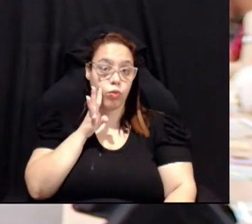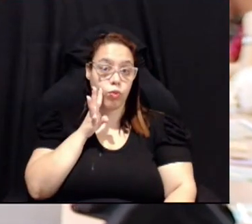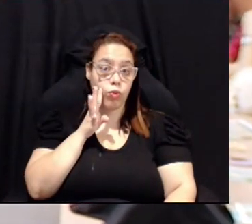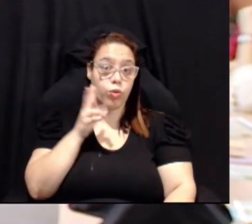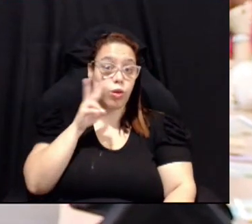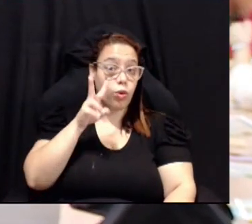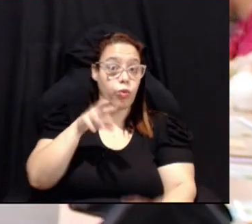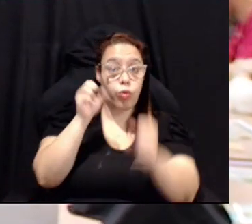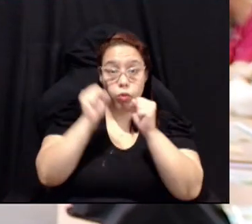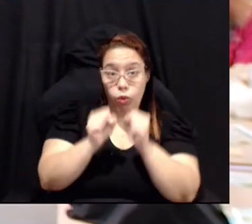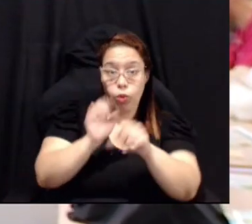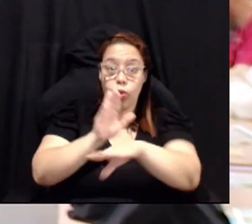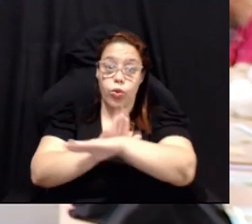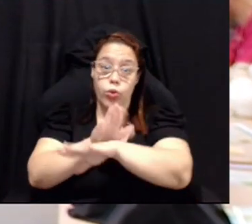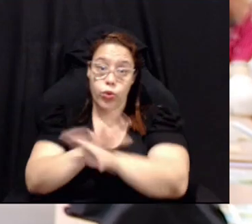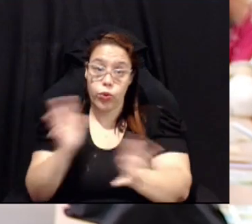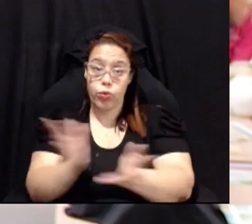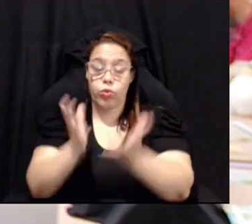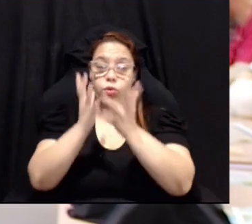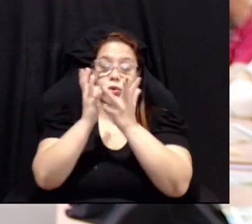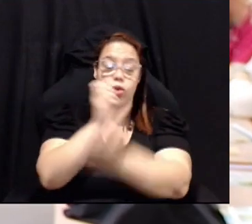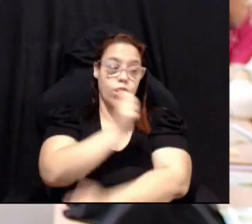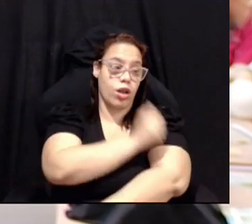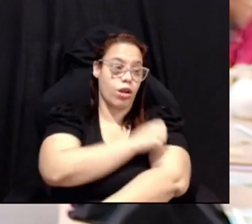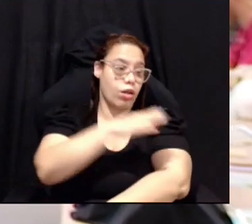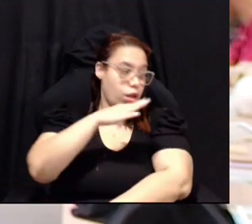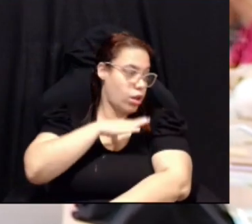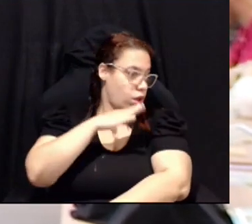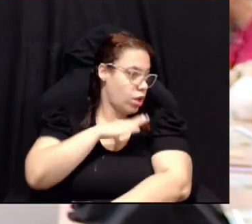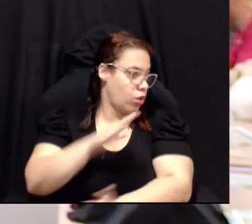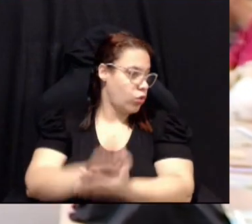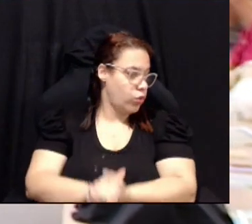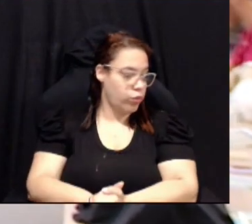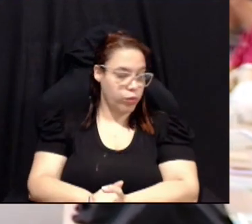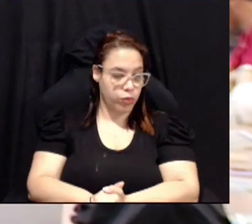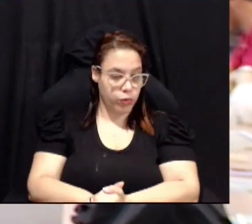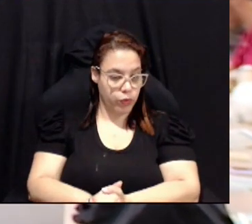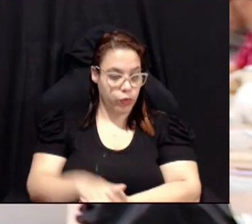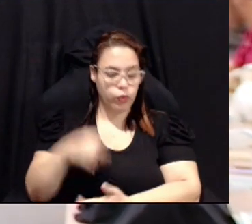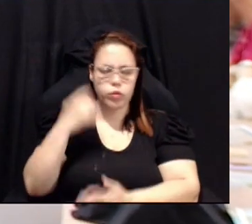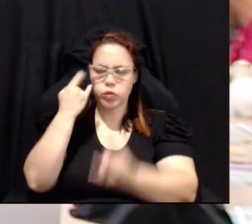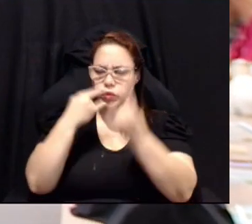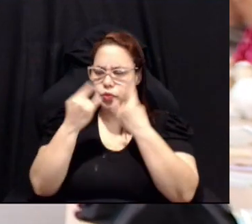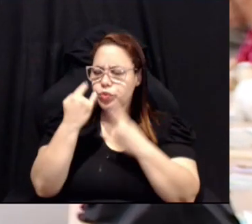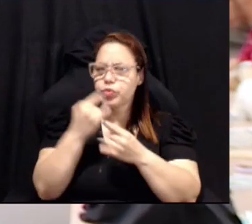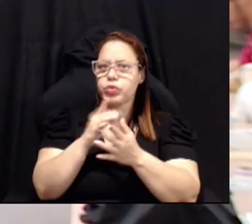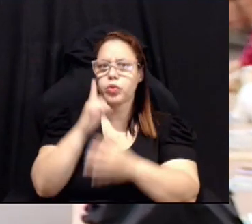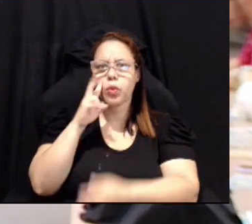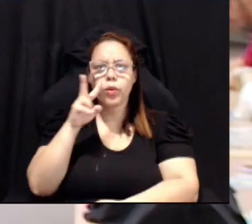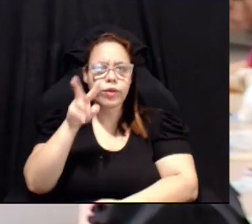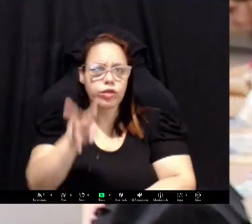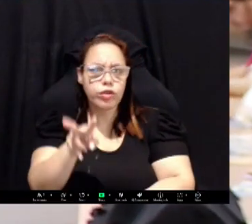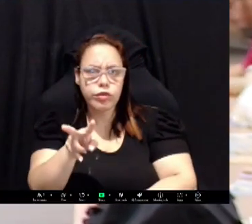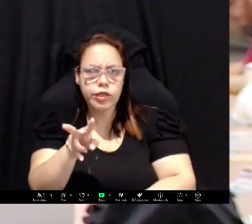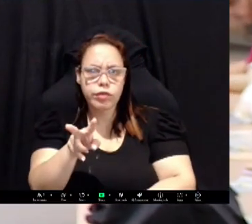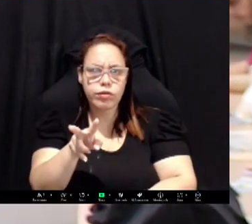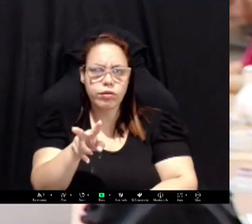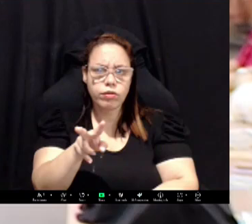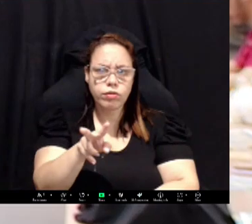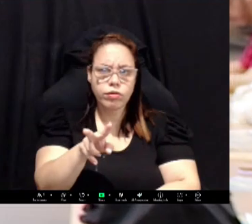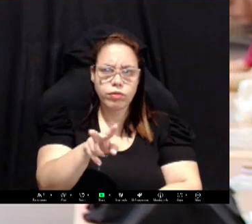ajudar ativamente a cidade e o nosso interesse, às vezes alguma coisa que a gente vê em